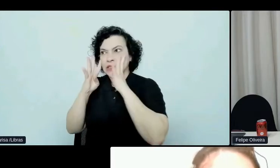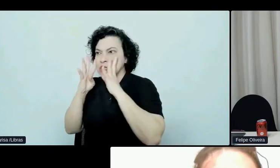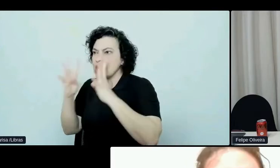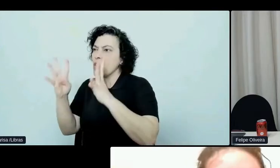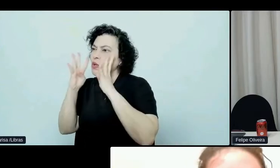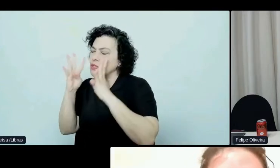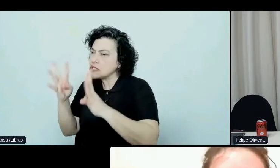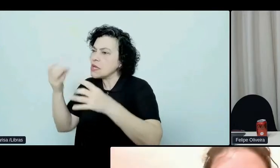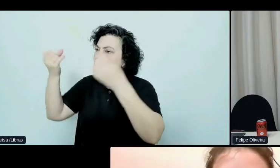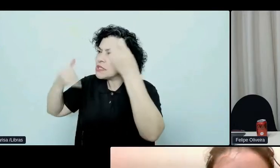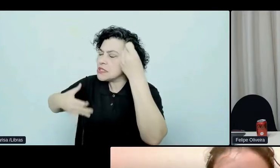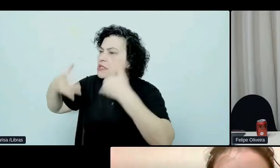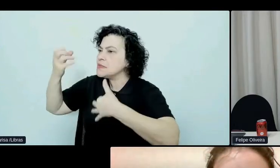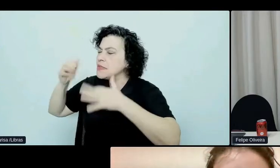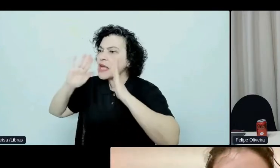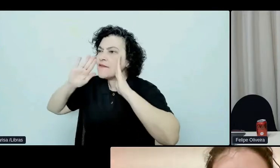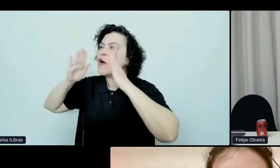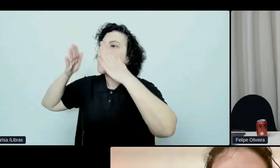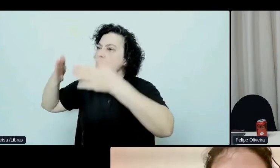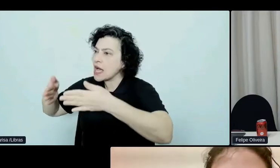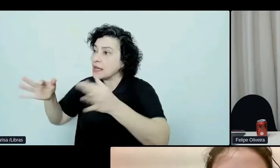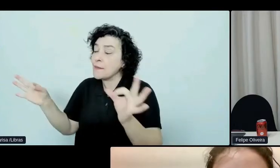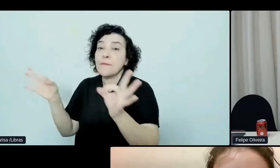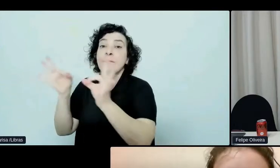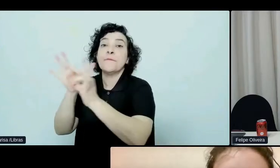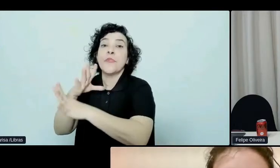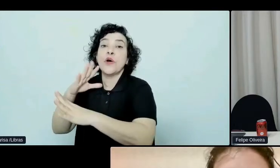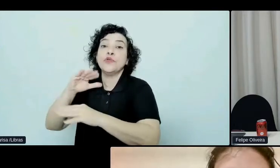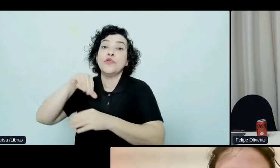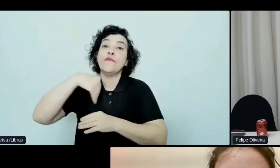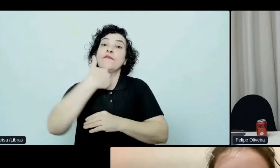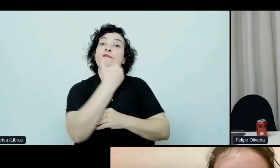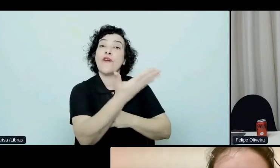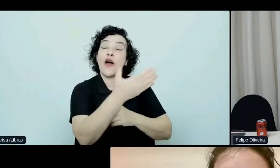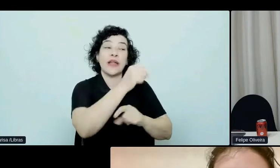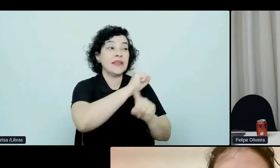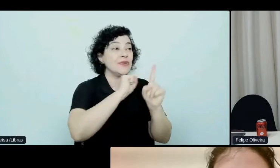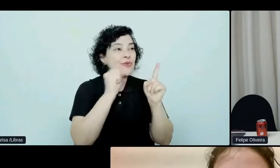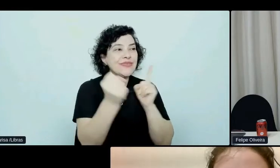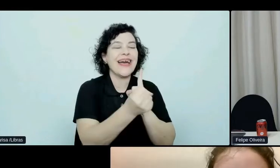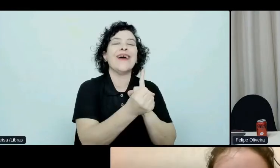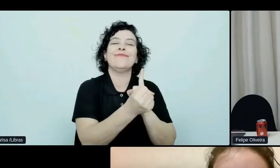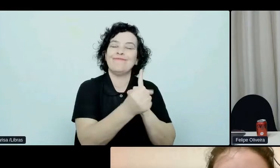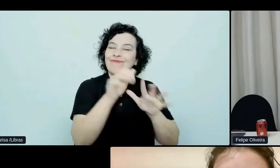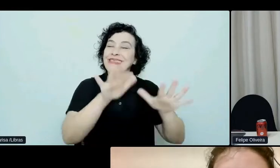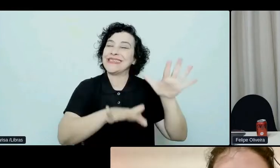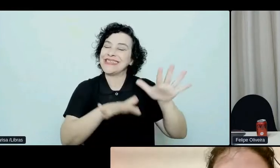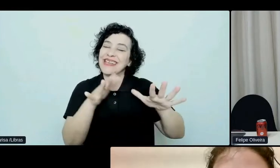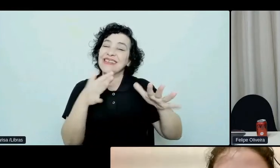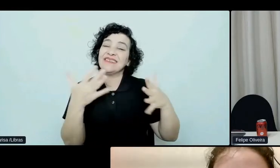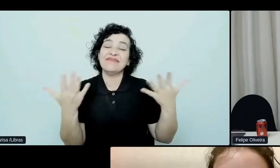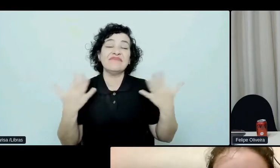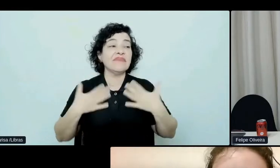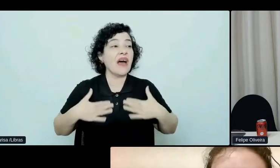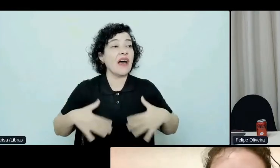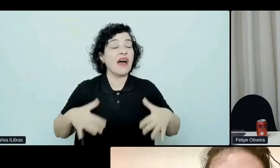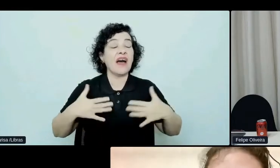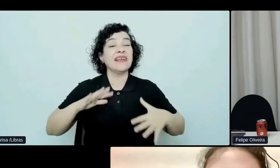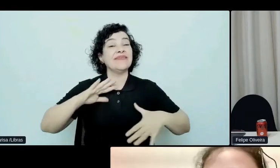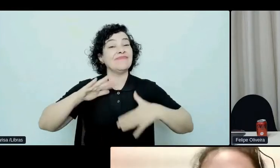faciais, tudo. E quando eu estou na vida social, não, porque você baixa a guarda,